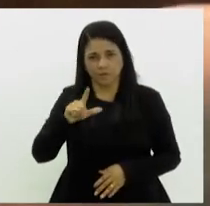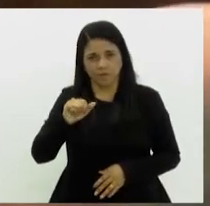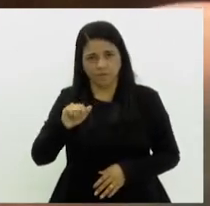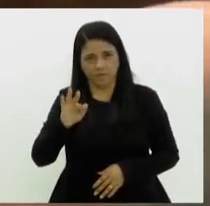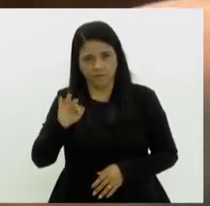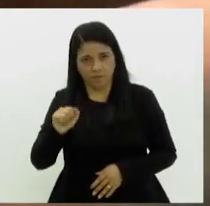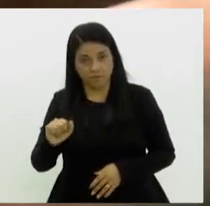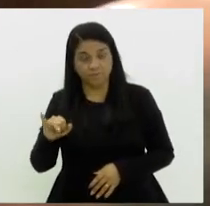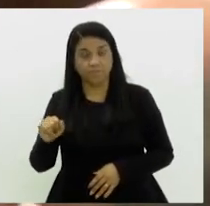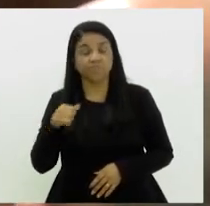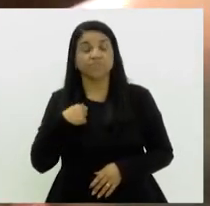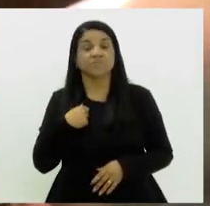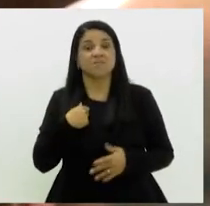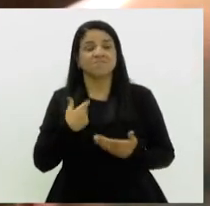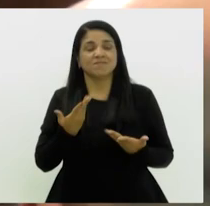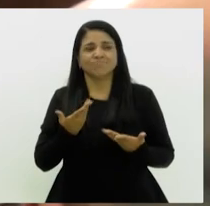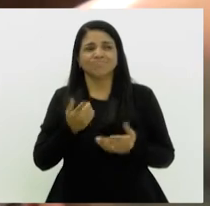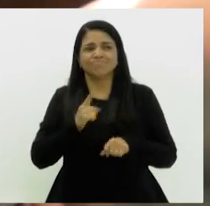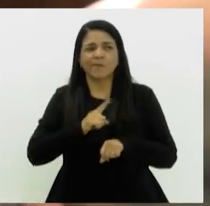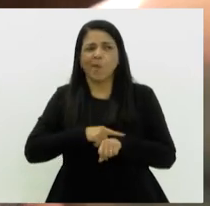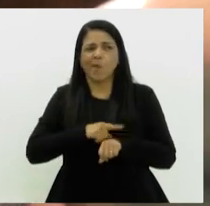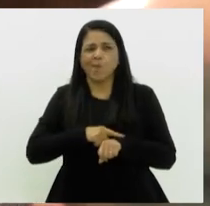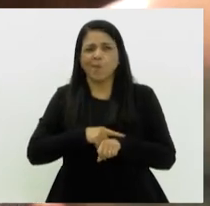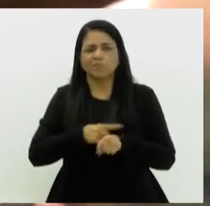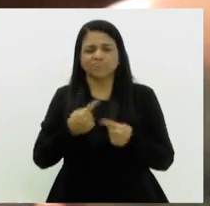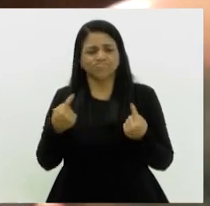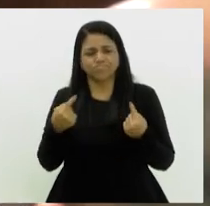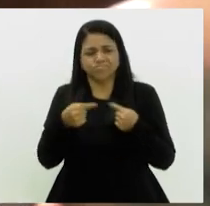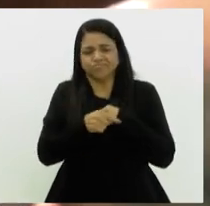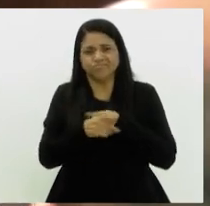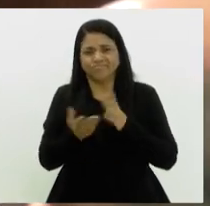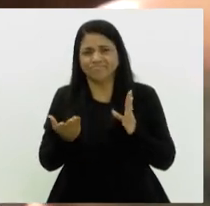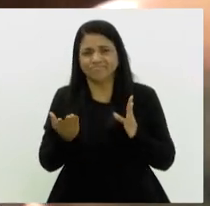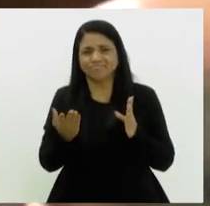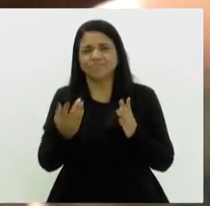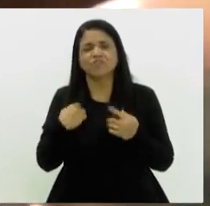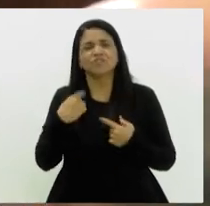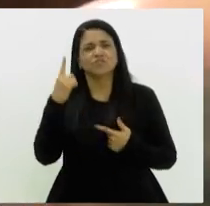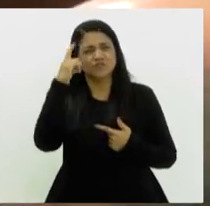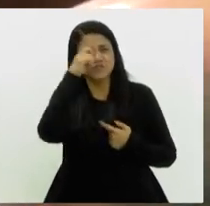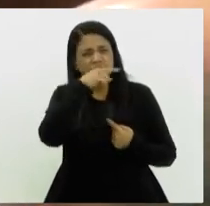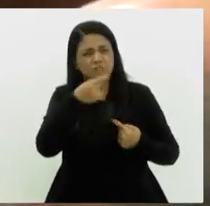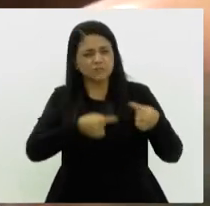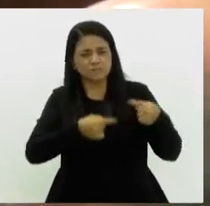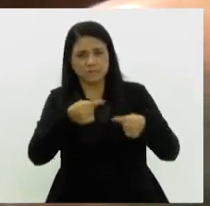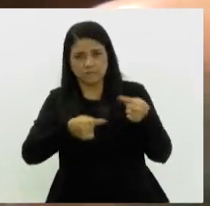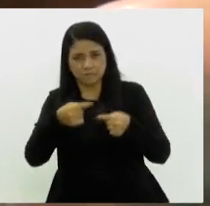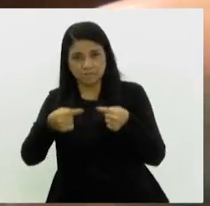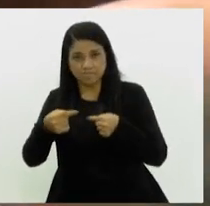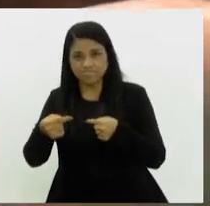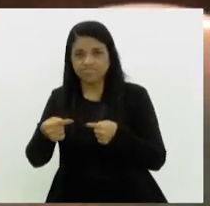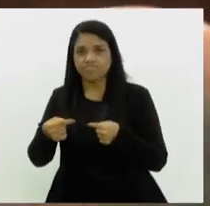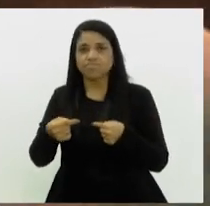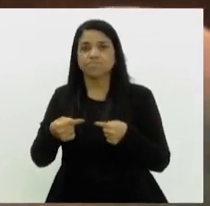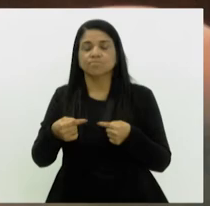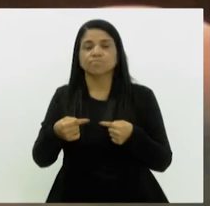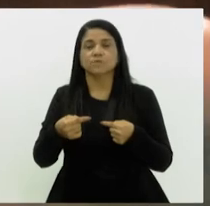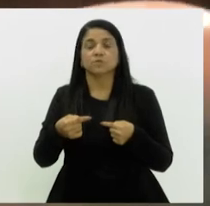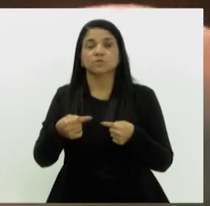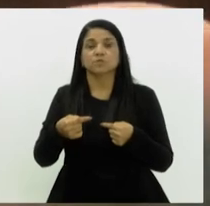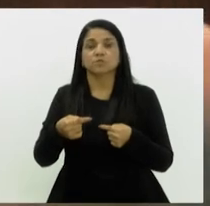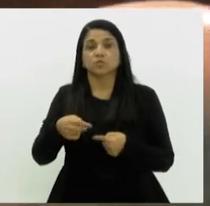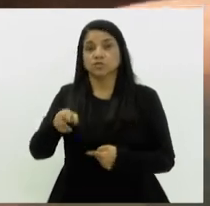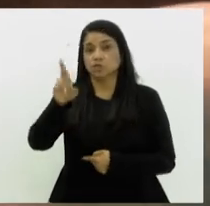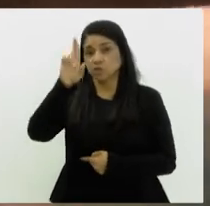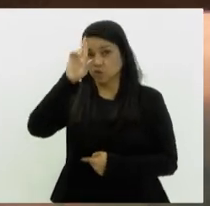considero o momento inoportuno, difícil de ser feito esse debate, porque quando chefes